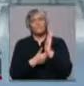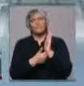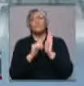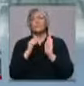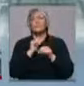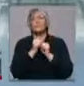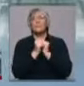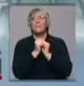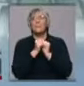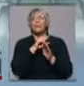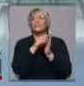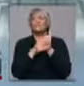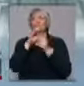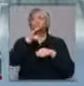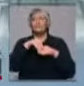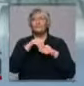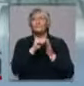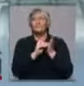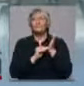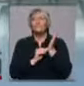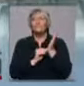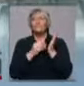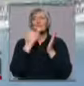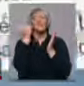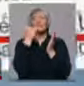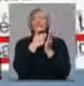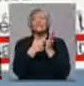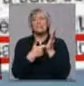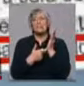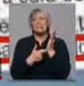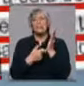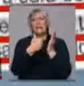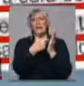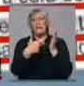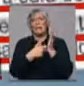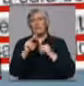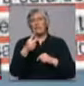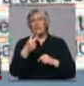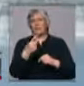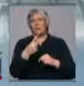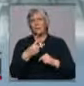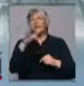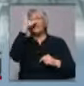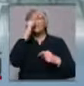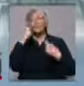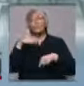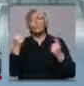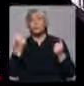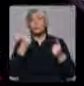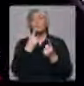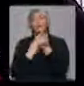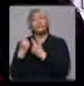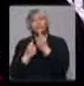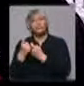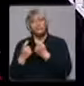clínica. Neste caso em concreto, toda a informação se resumia a estas duas linhas. Que o Ministério Público depois vá fazer também as suas indagações,